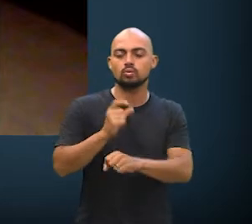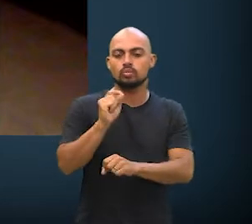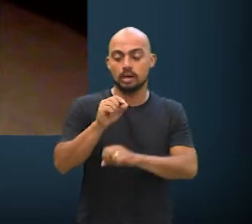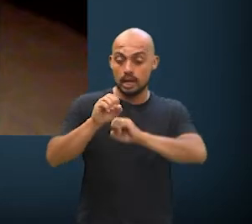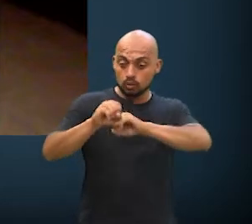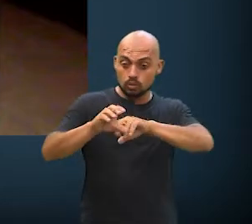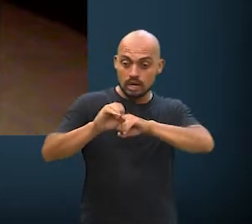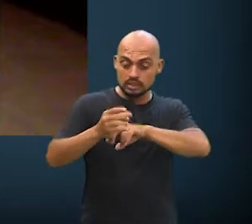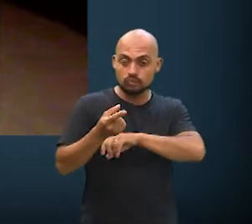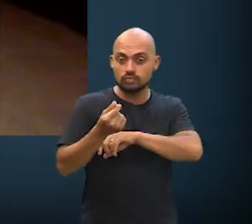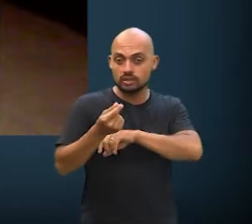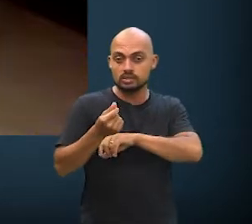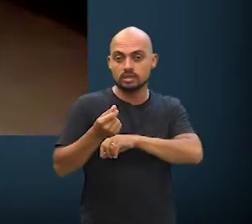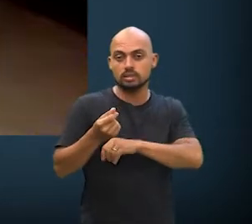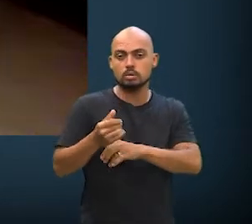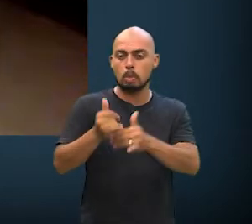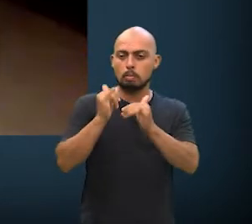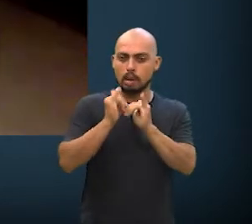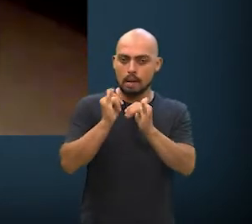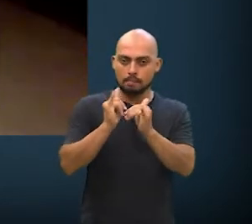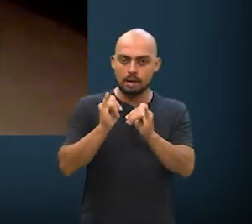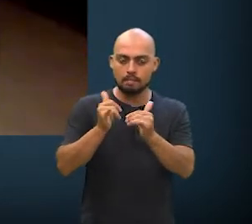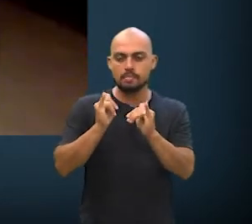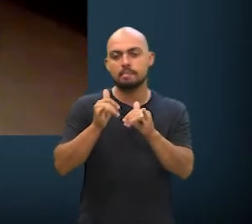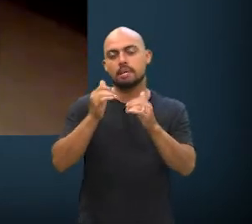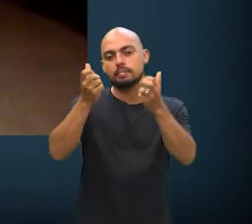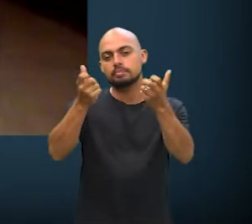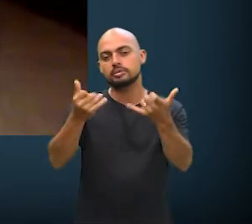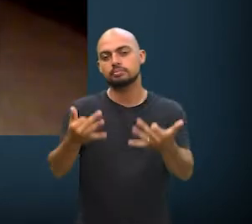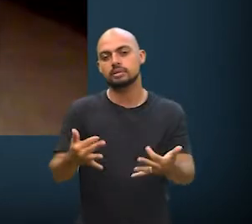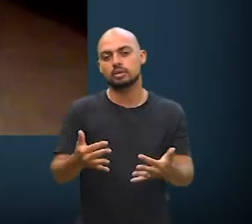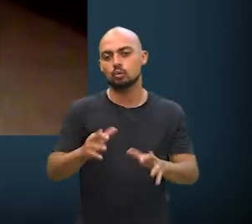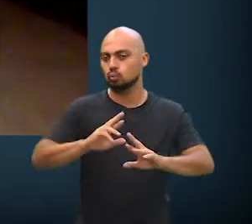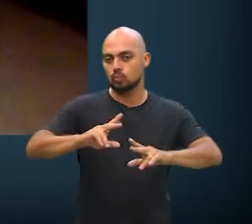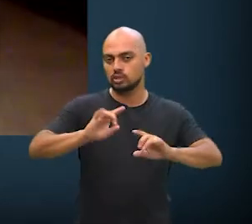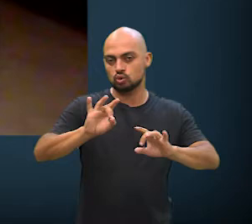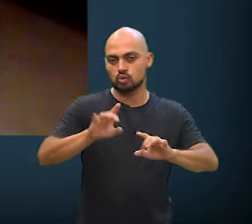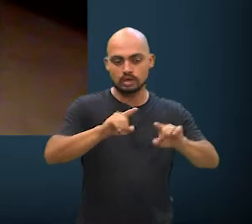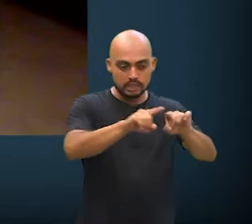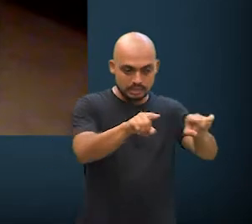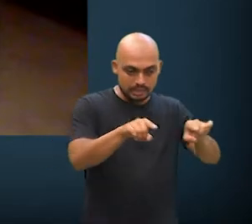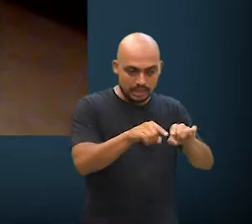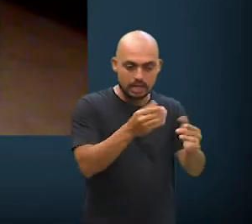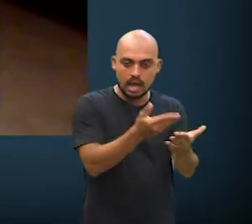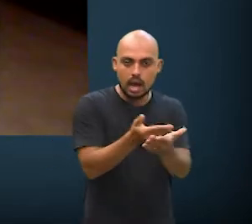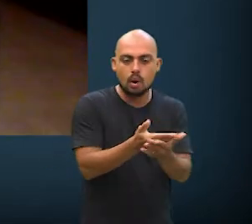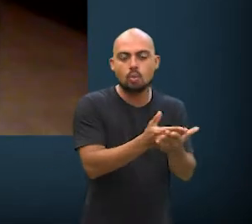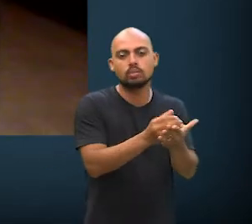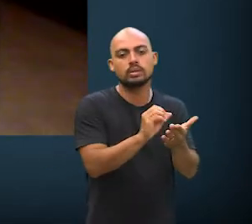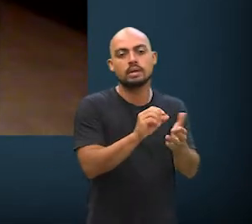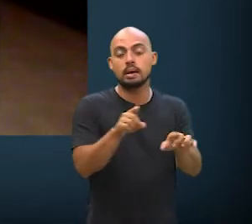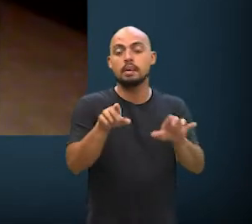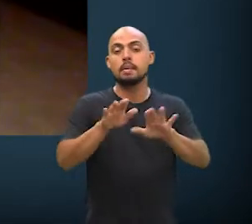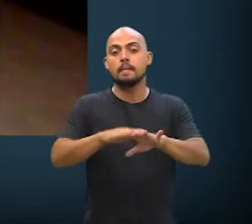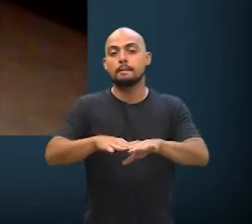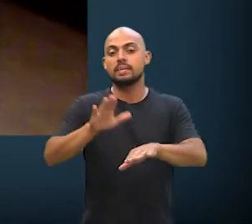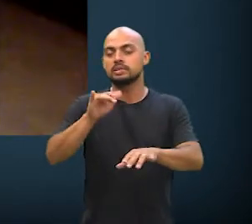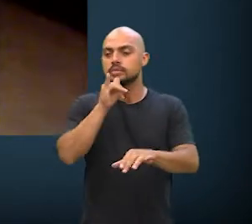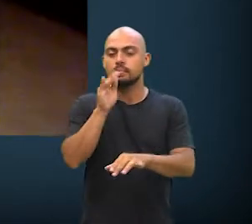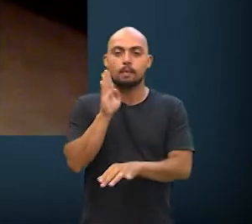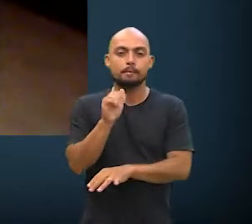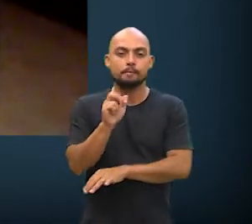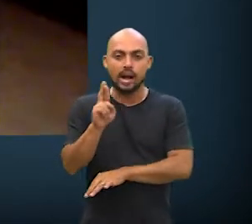começando a ser mais falada, não só em sala de aula, mas também para ser falada em